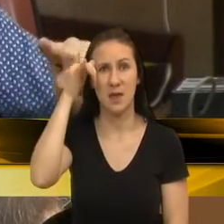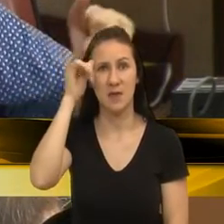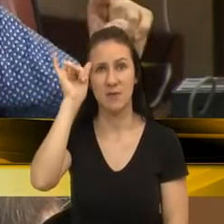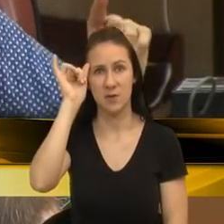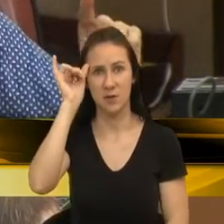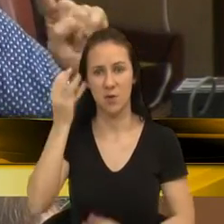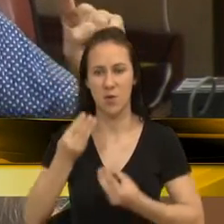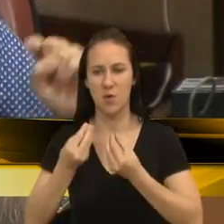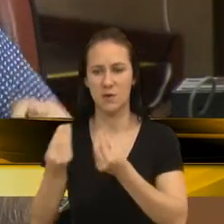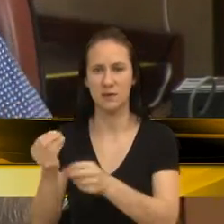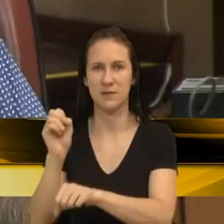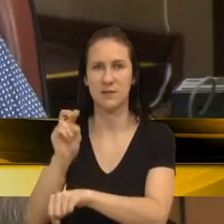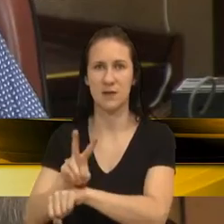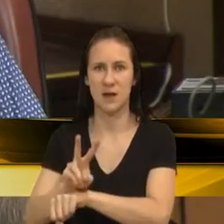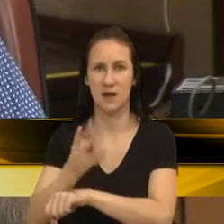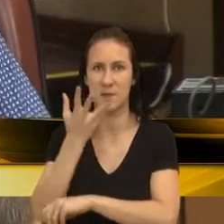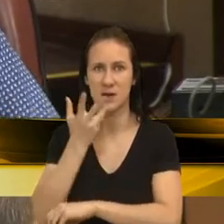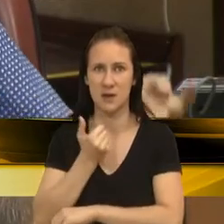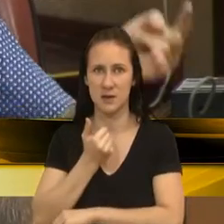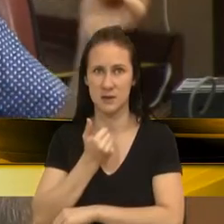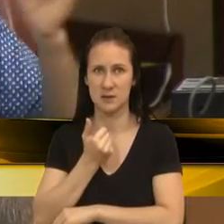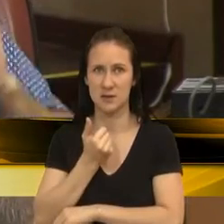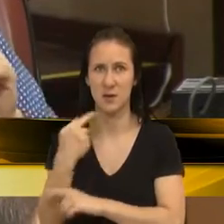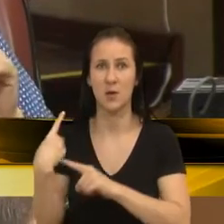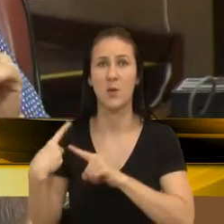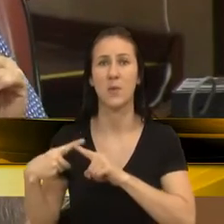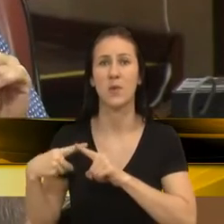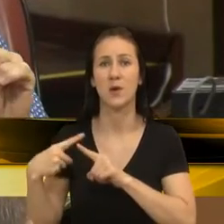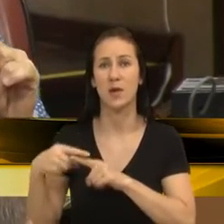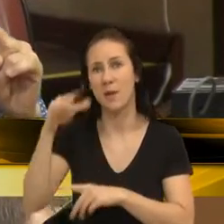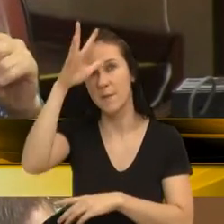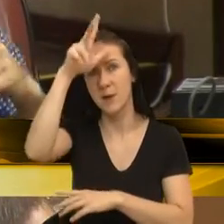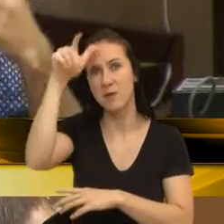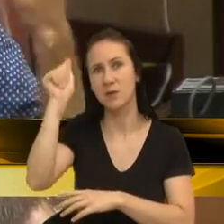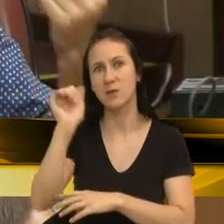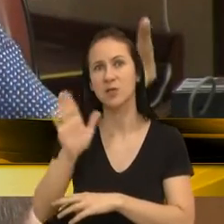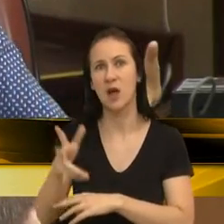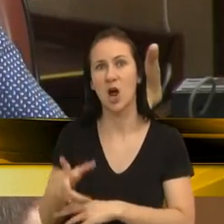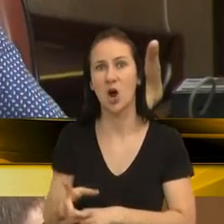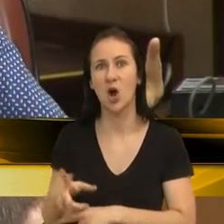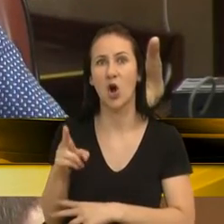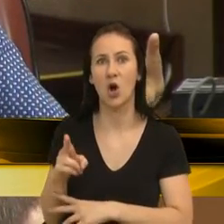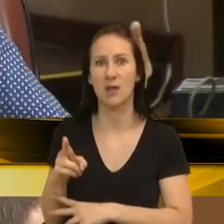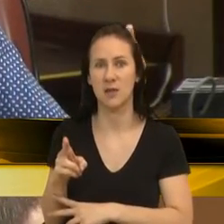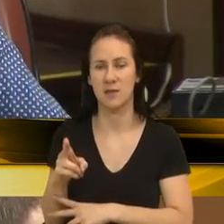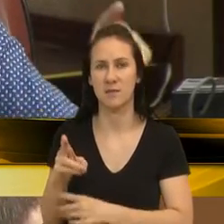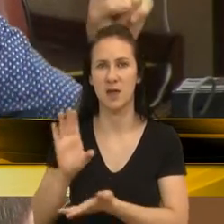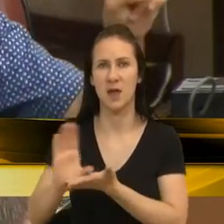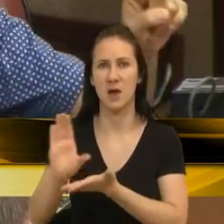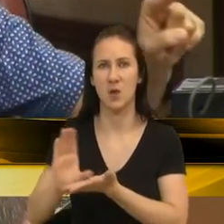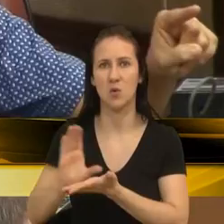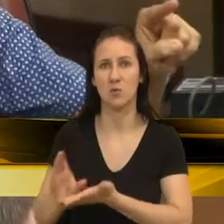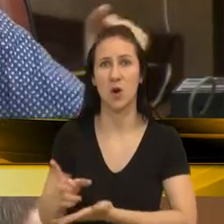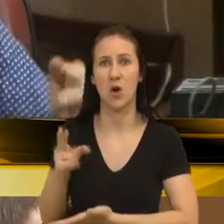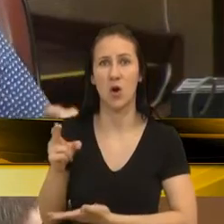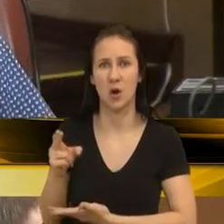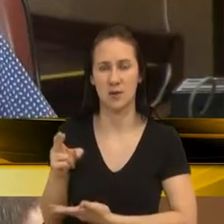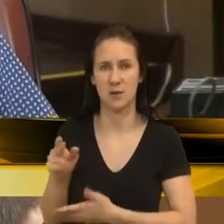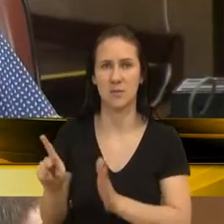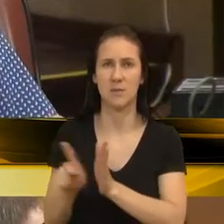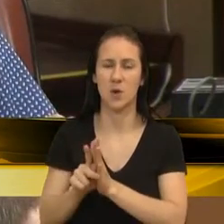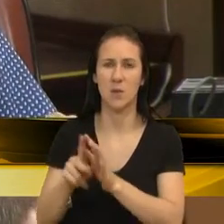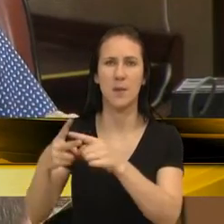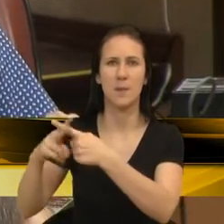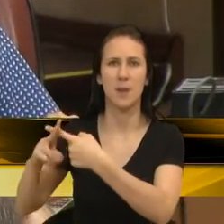crianças da região, extrema vulnerabilidade social, porque a prefeitura já tinha cortado recursos para manutenção do